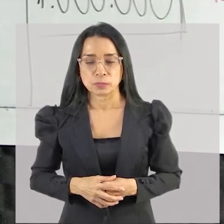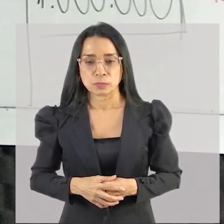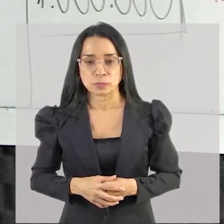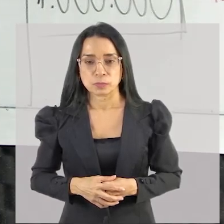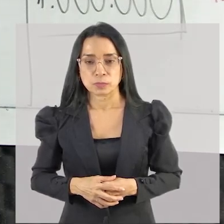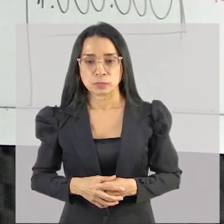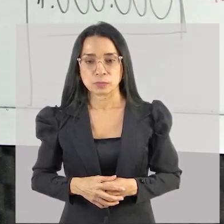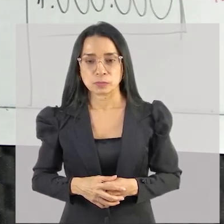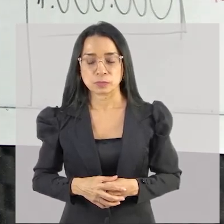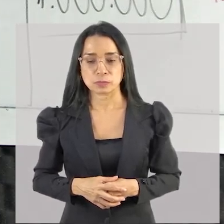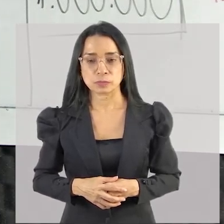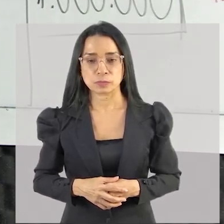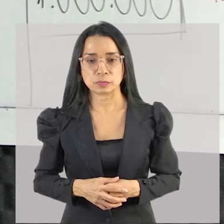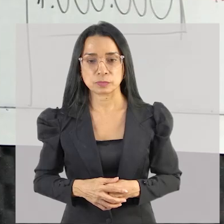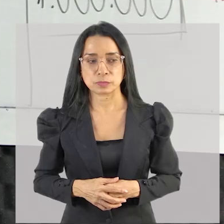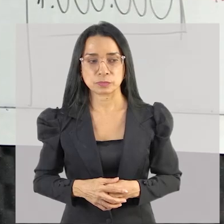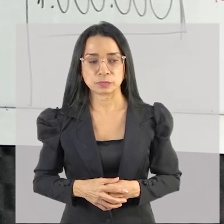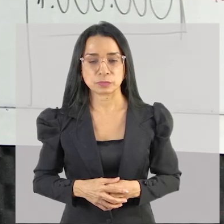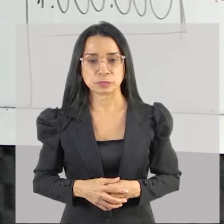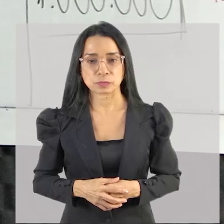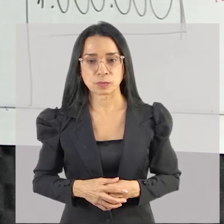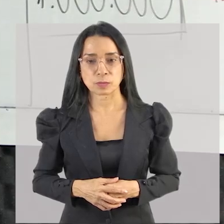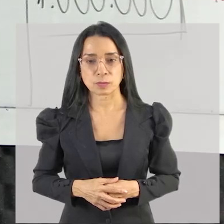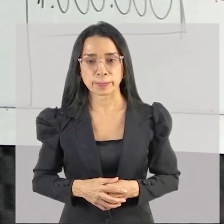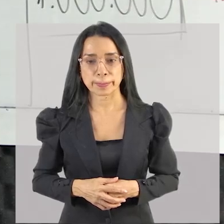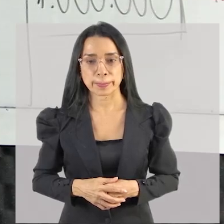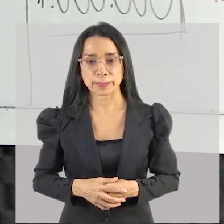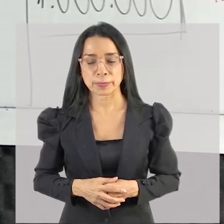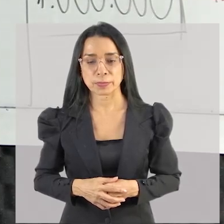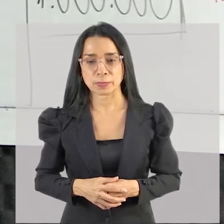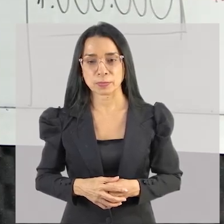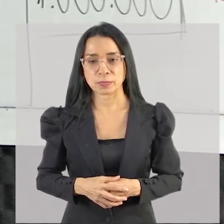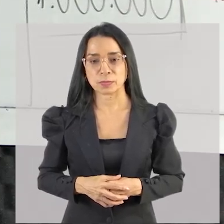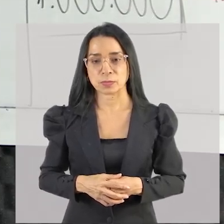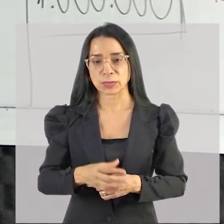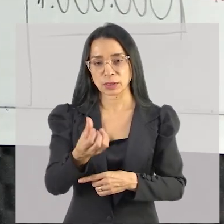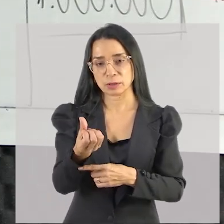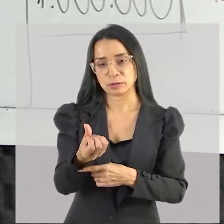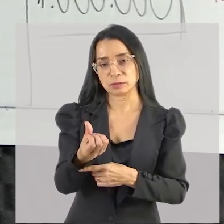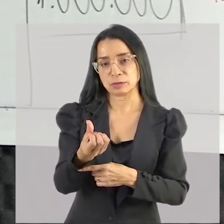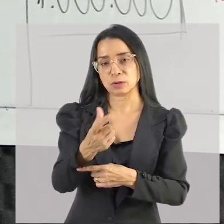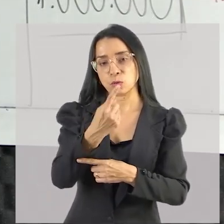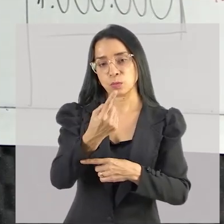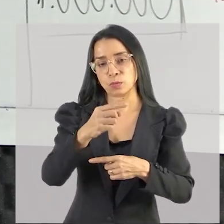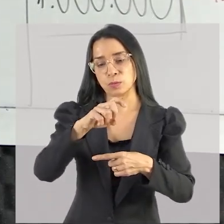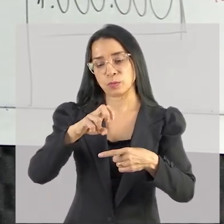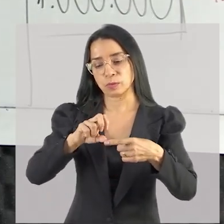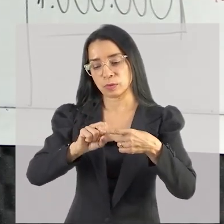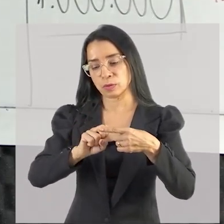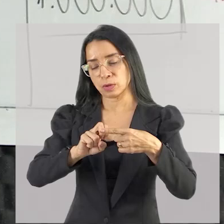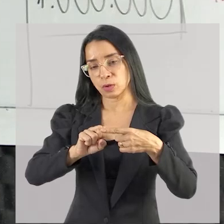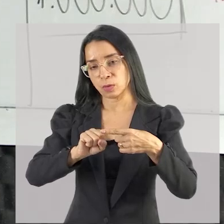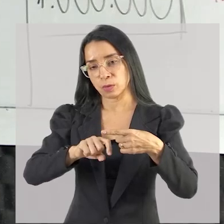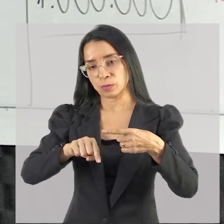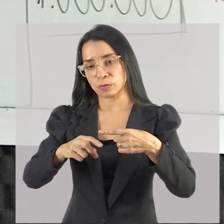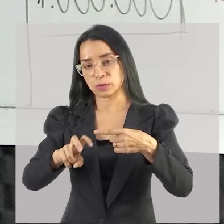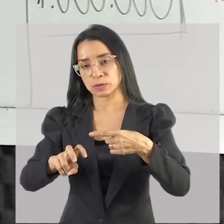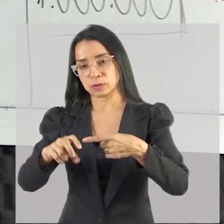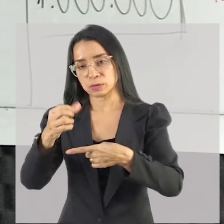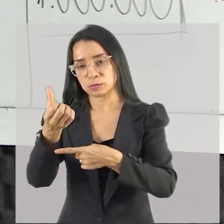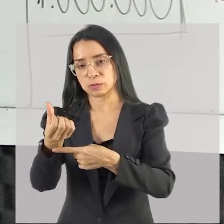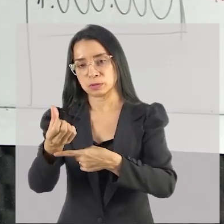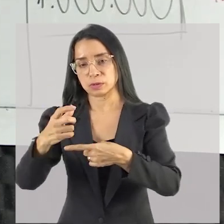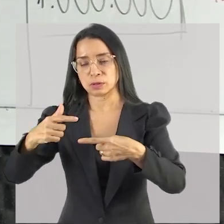Sobre 8,5 igual 90 por 15, 6. Está para quem? X. Agora o que